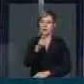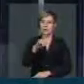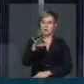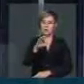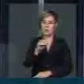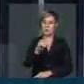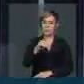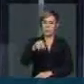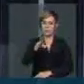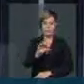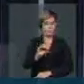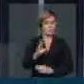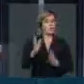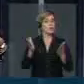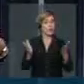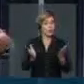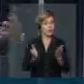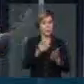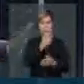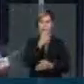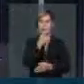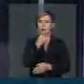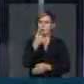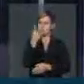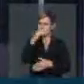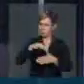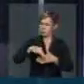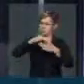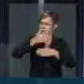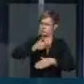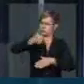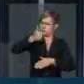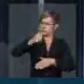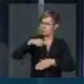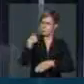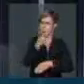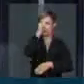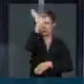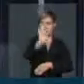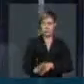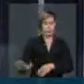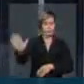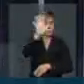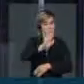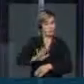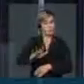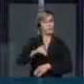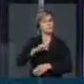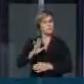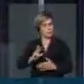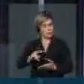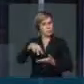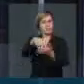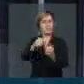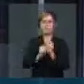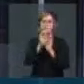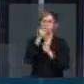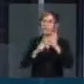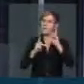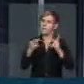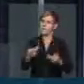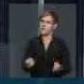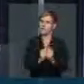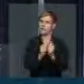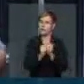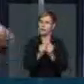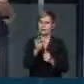sem dúvida nenhuma, hoje é uma das grandes lideranças nossas, nacionais, e que está na linha de frente desse projeto, junto